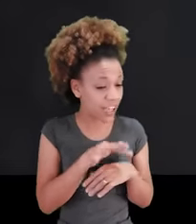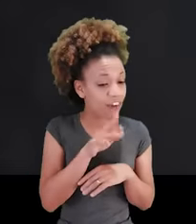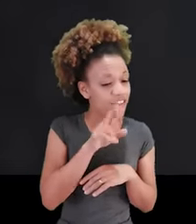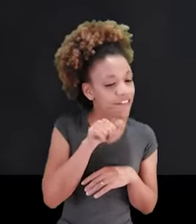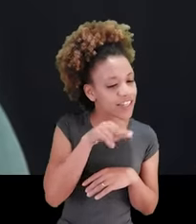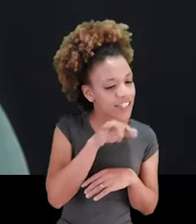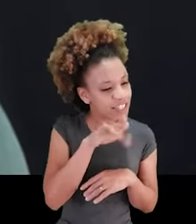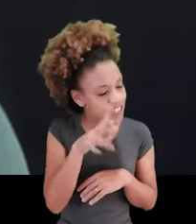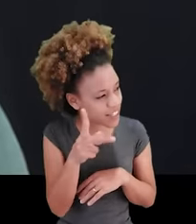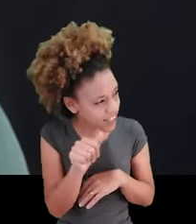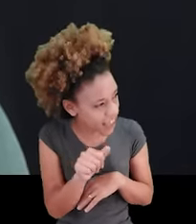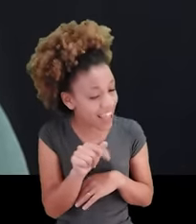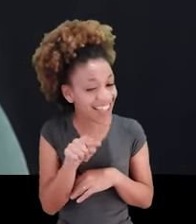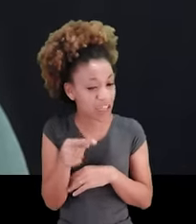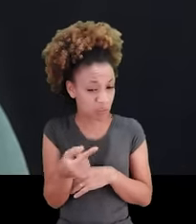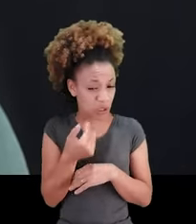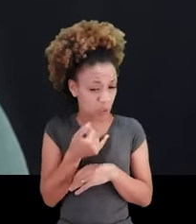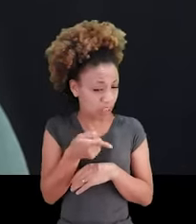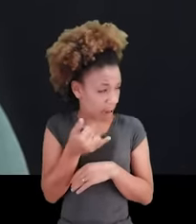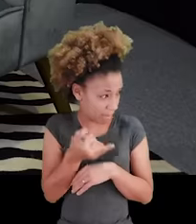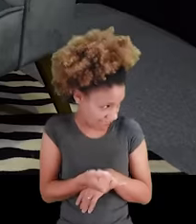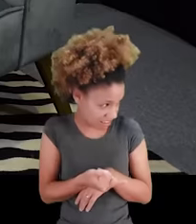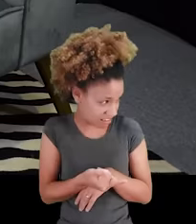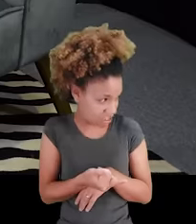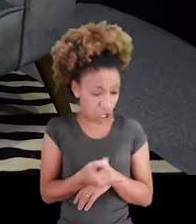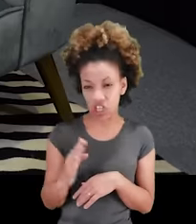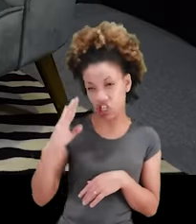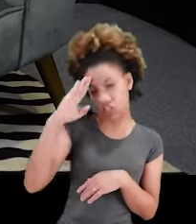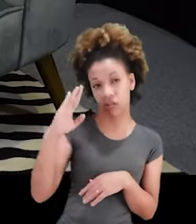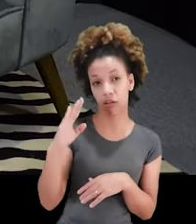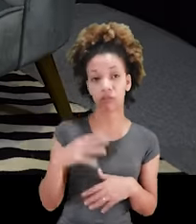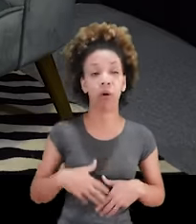francesinha. E vocês, depois de comer aquela merda... Soldado!